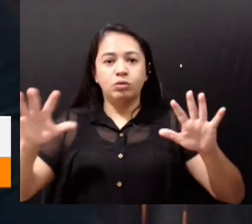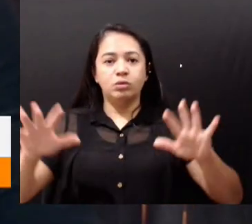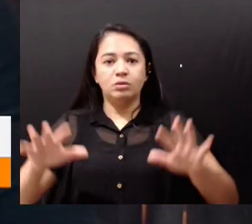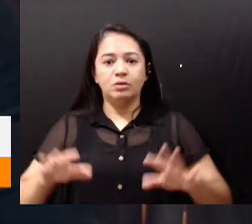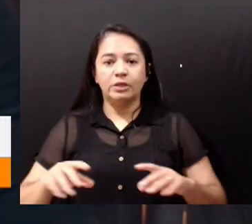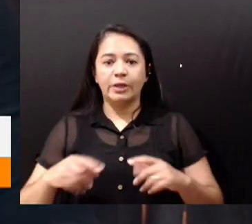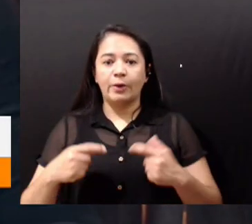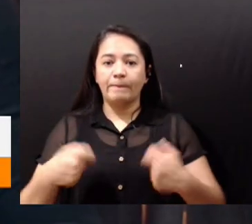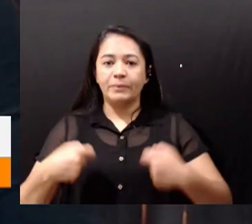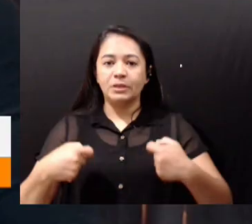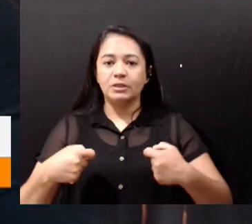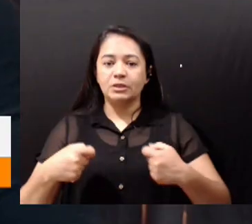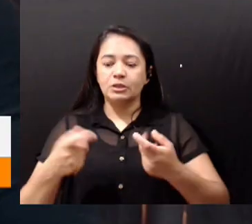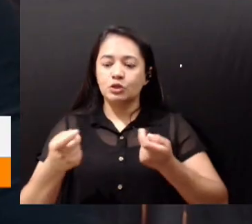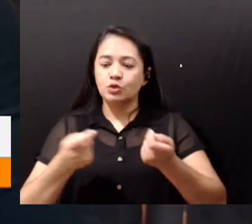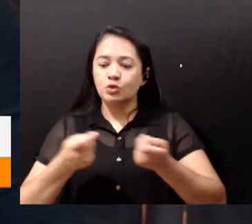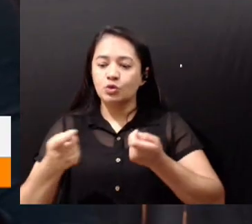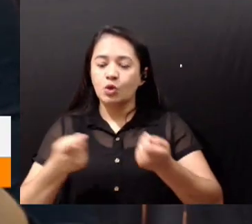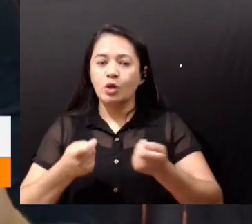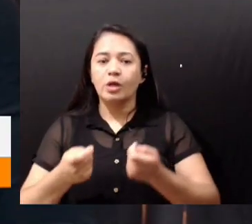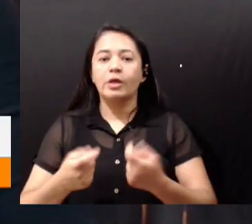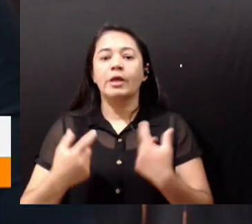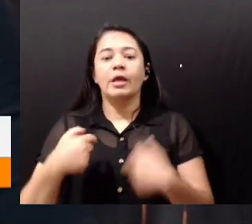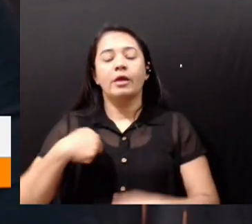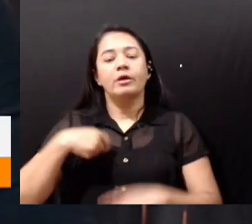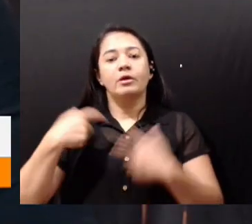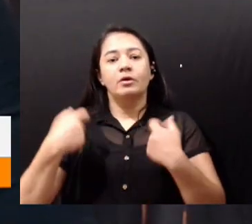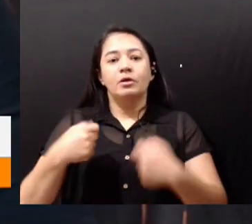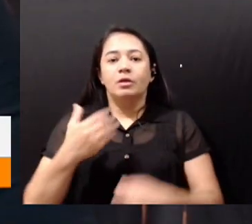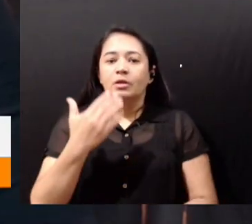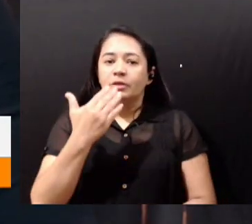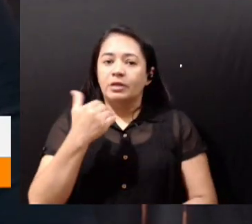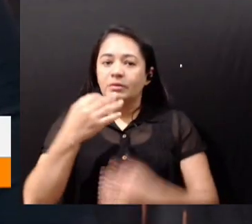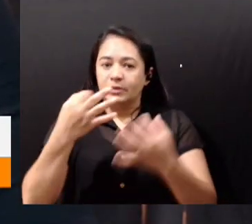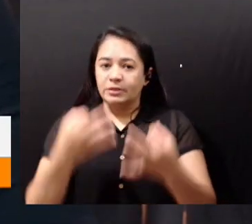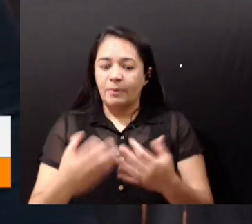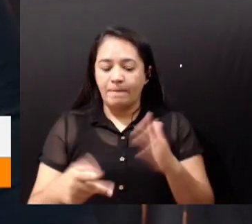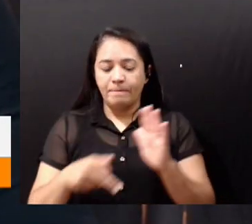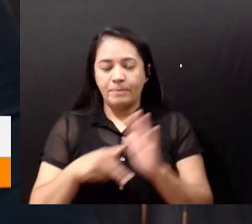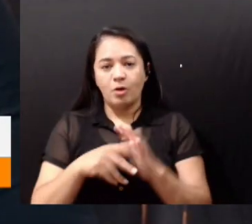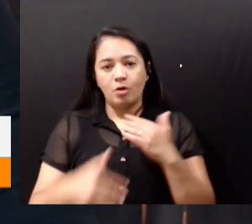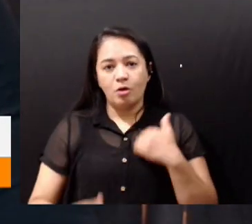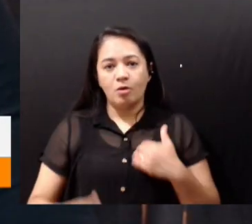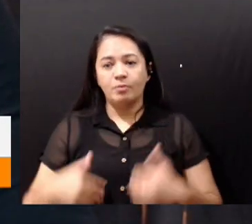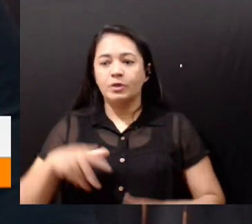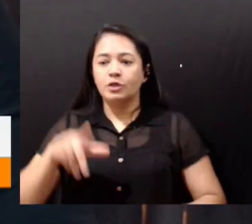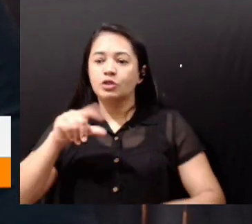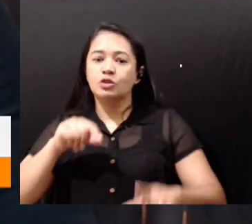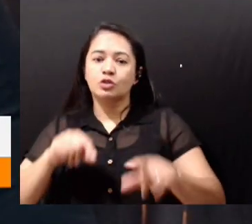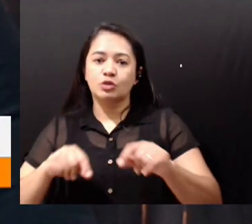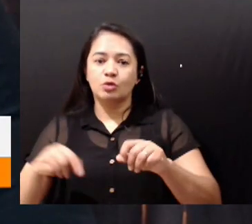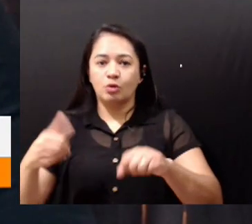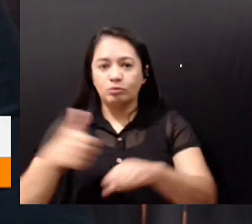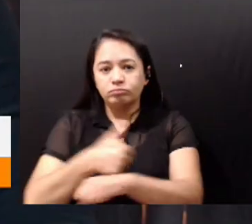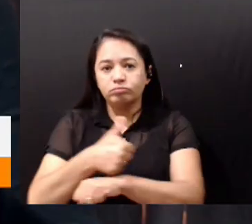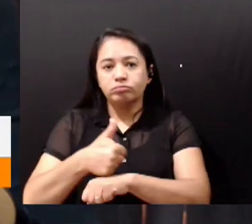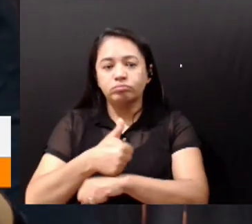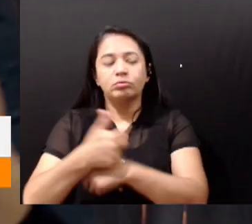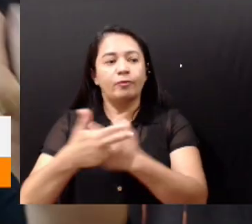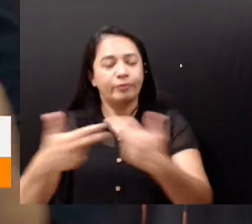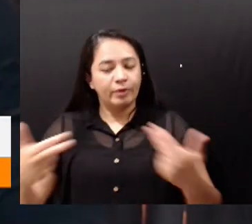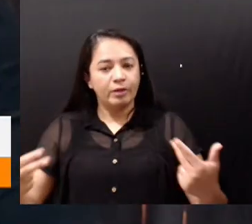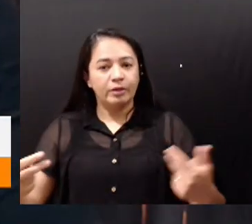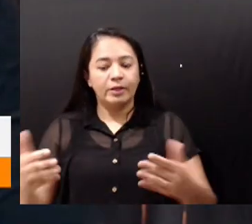preciso da alimentação ideal para o meu corpo, eu preciso fazer essa escolha multidisciplinar, né? Então é esse o caminho mesmo que